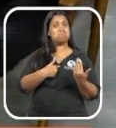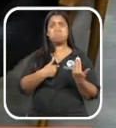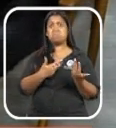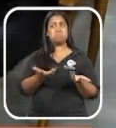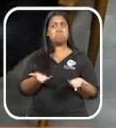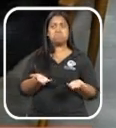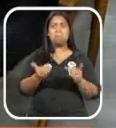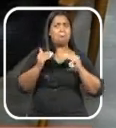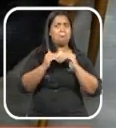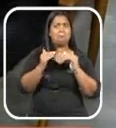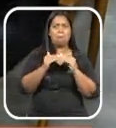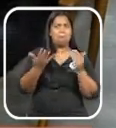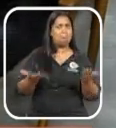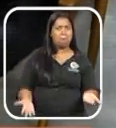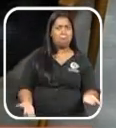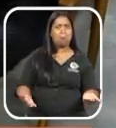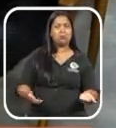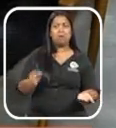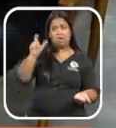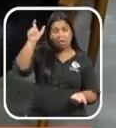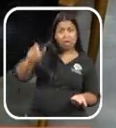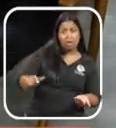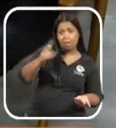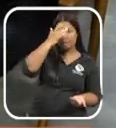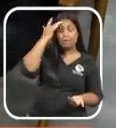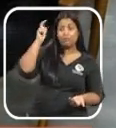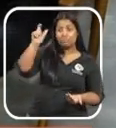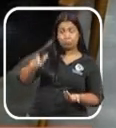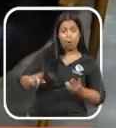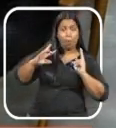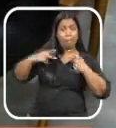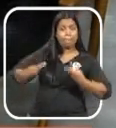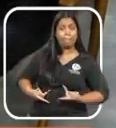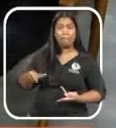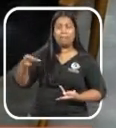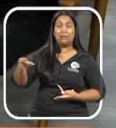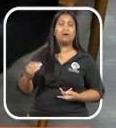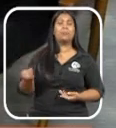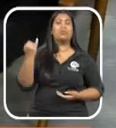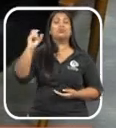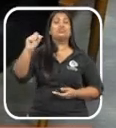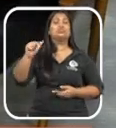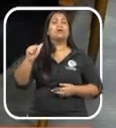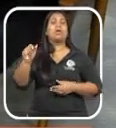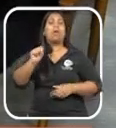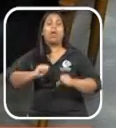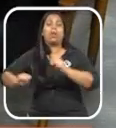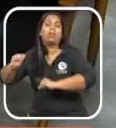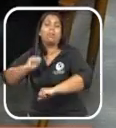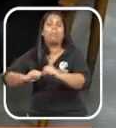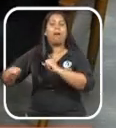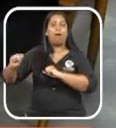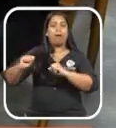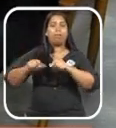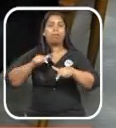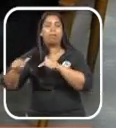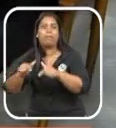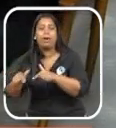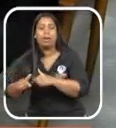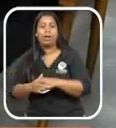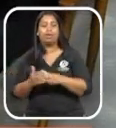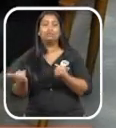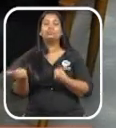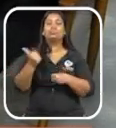não, ele foi, o que importa é fazer o serviço. É fazer o serviço, substitui ali o que importa, e a pessoa fica num limbo, porque limbo. Ela